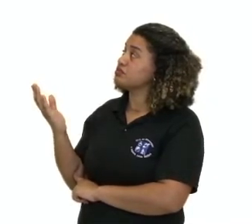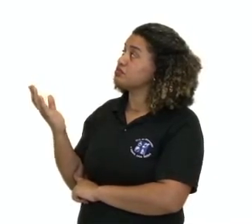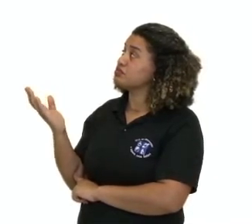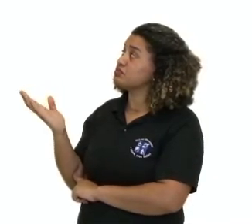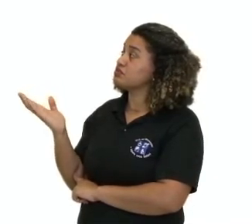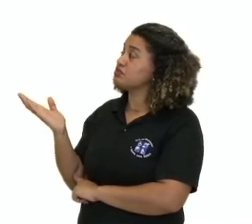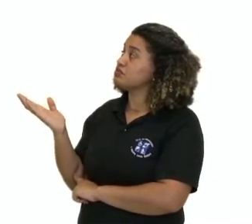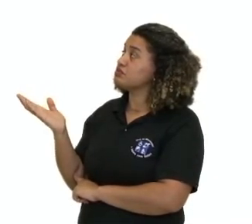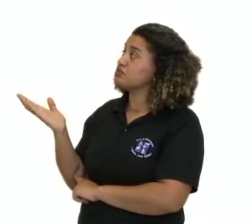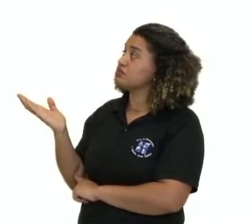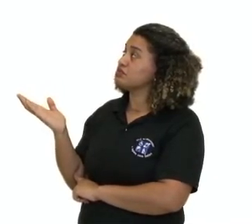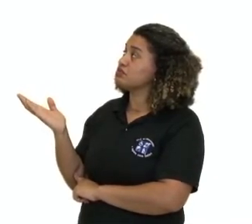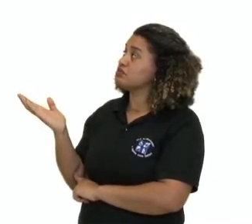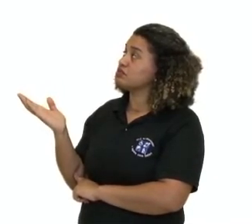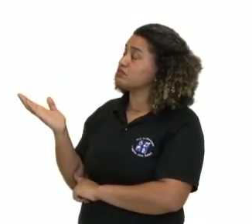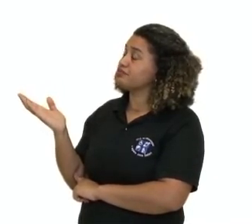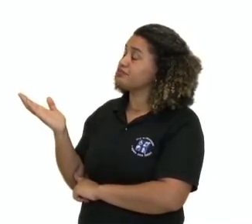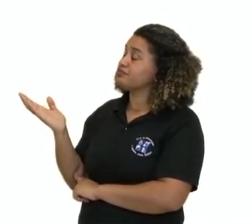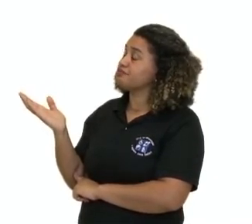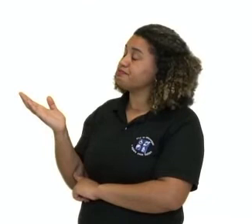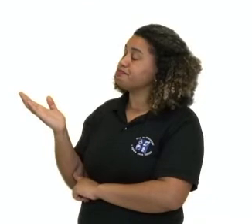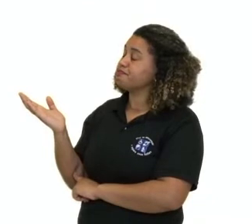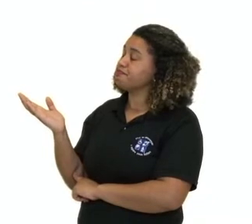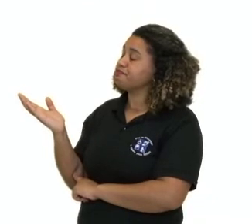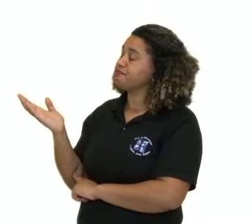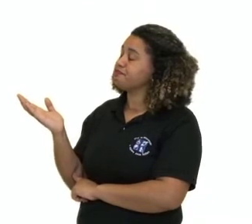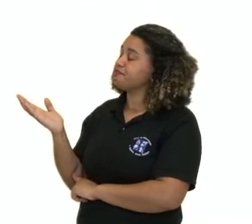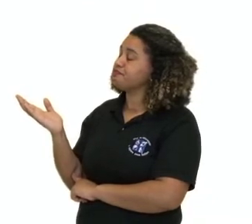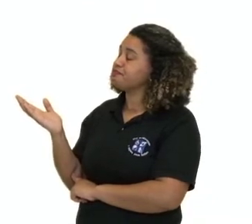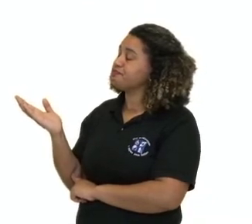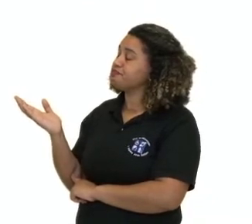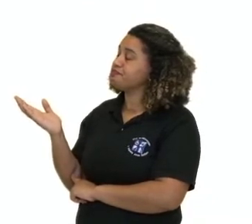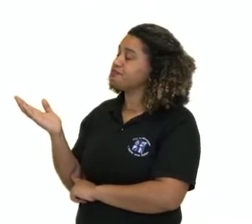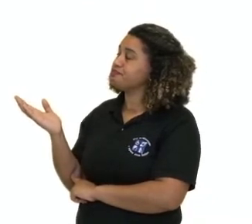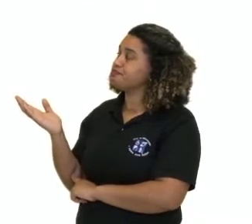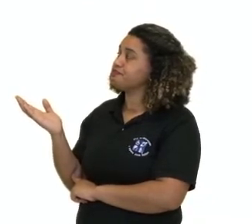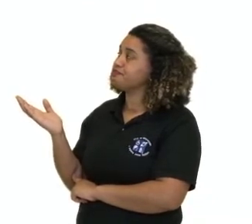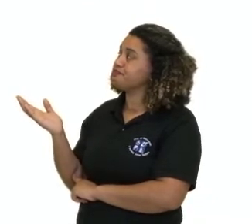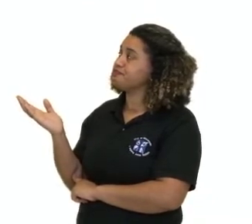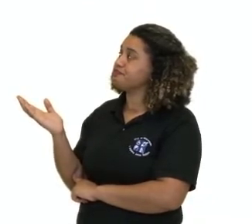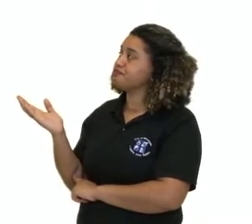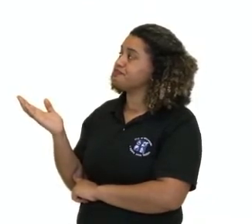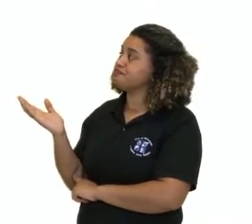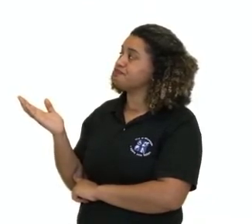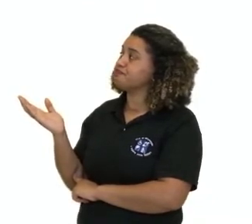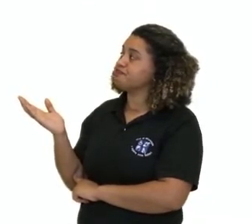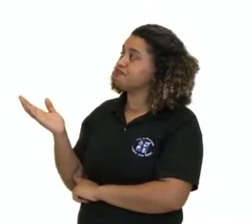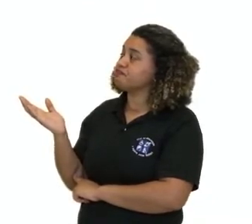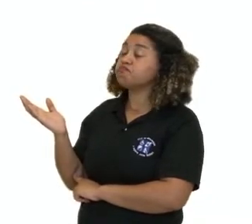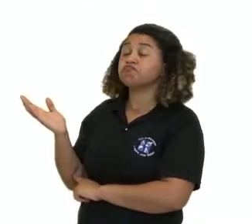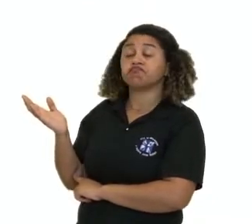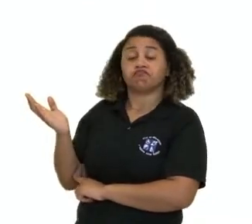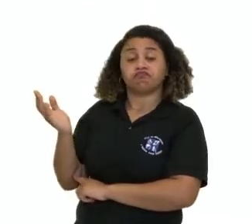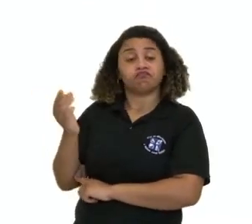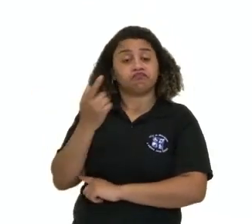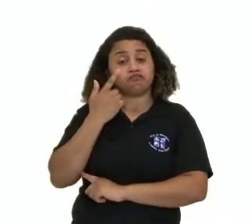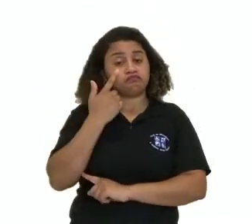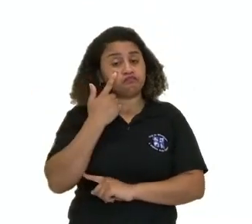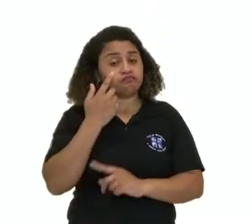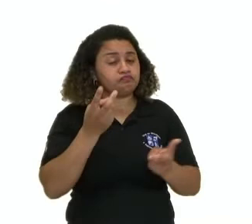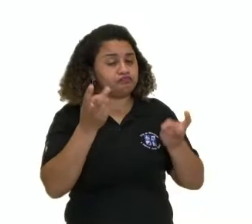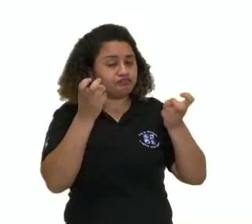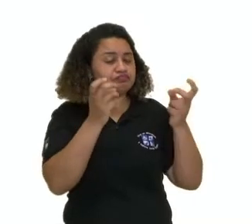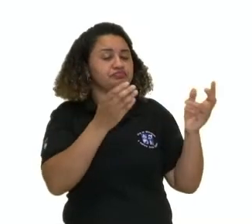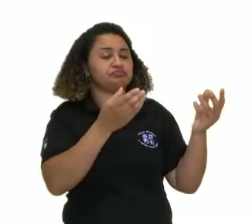os cálculos da soma e na sequência, multiplicando por 10 e dividindo por 2, chegamos à conclusão que será